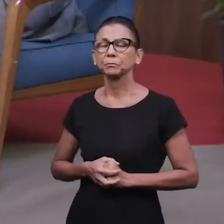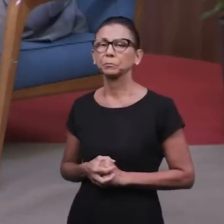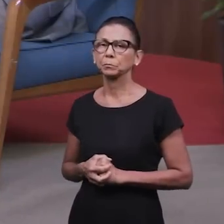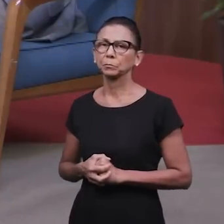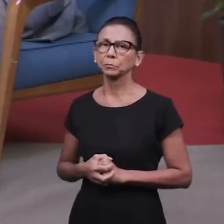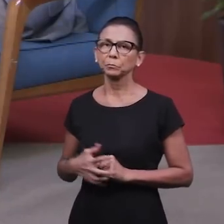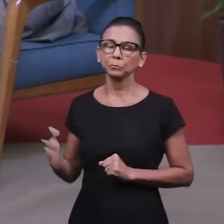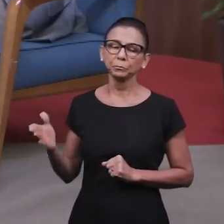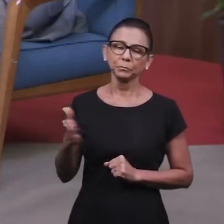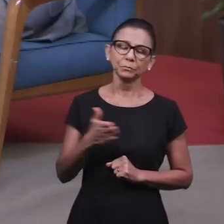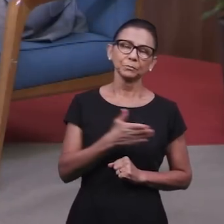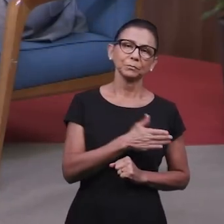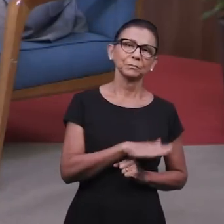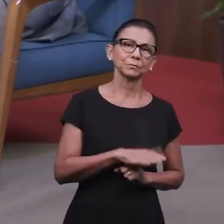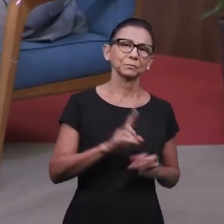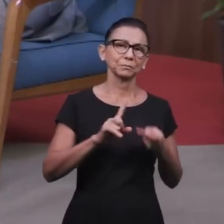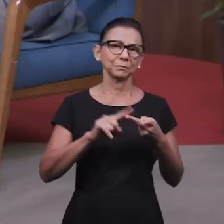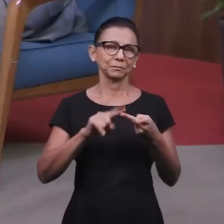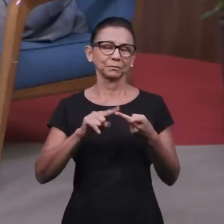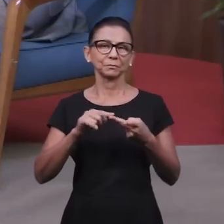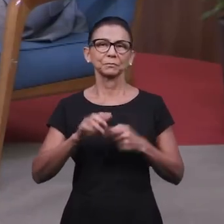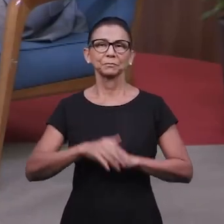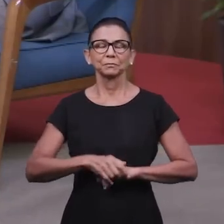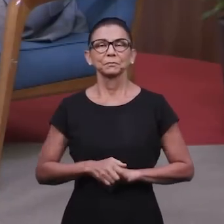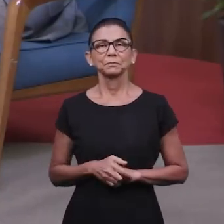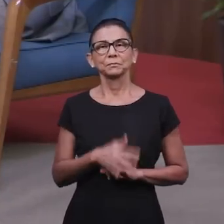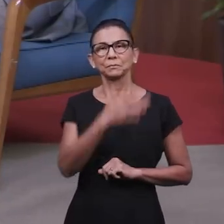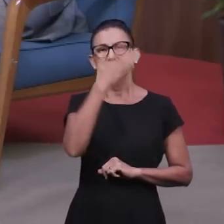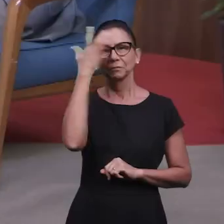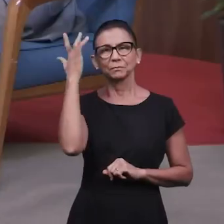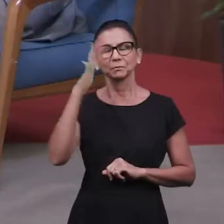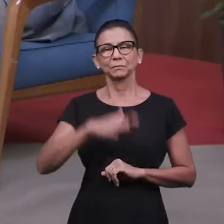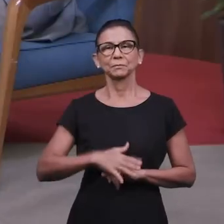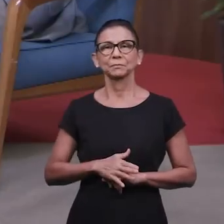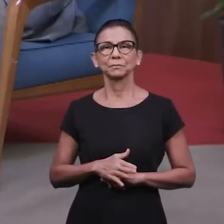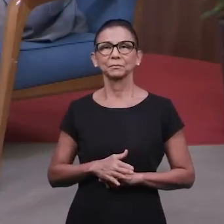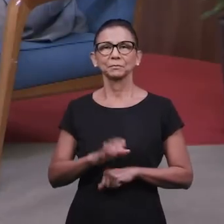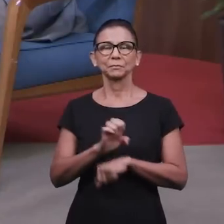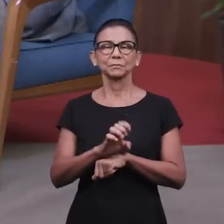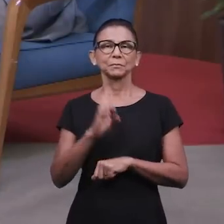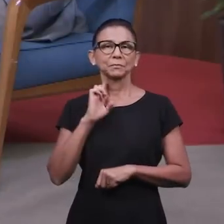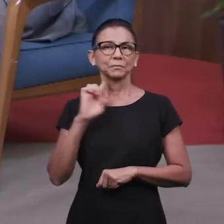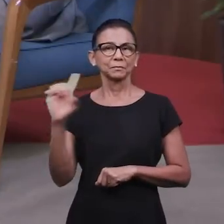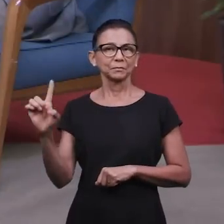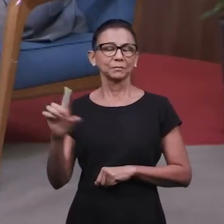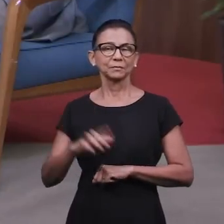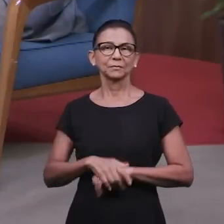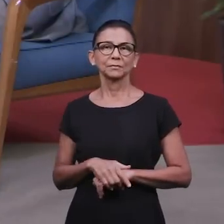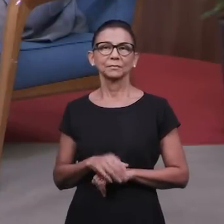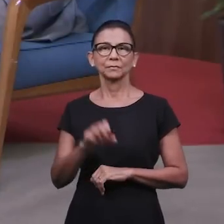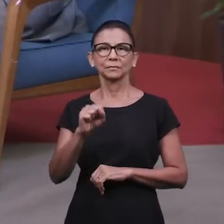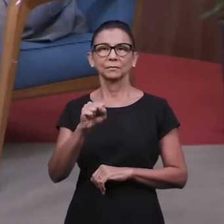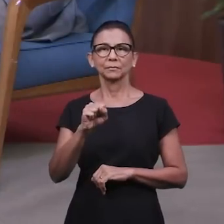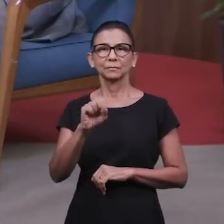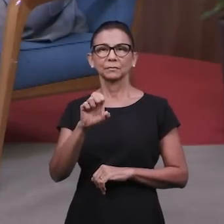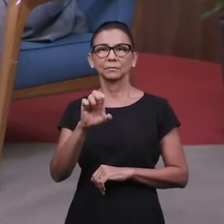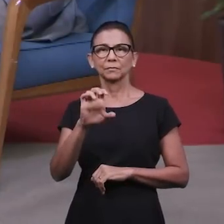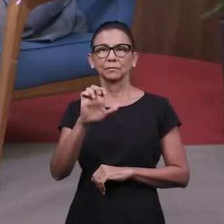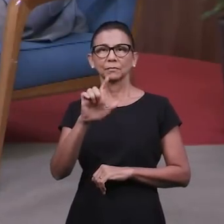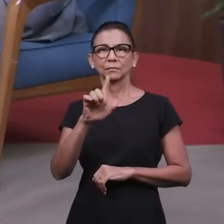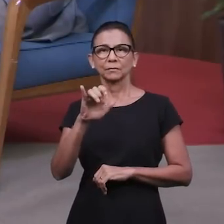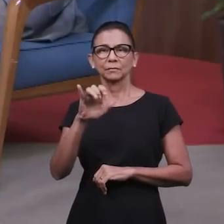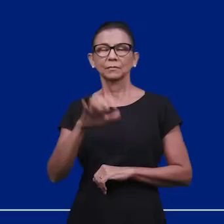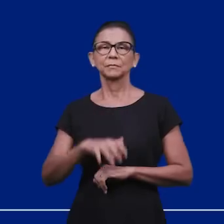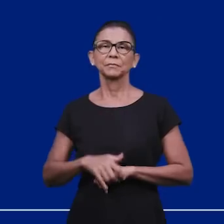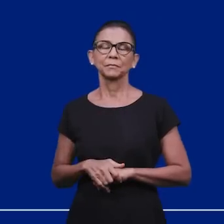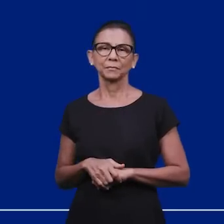Jesus. Bom, vamos trazer mais uma participação. Essa veio de Juiz de Fora, Minas Gerais, a nossa irmã Sueli Maria de